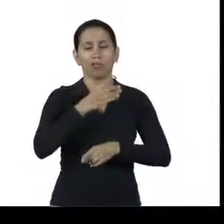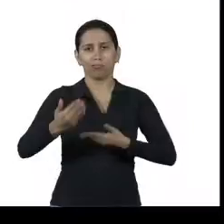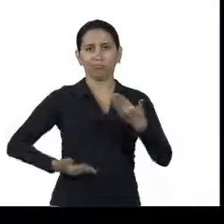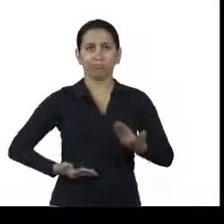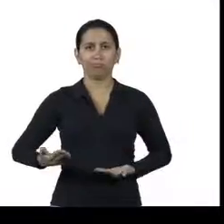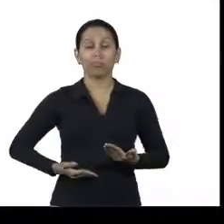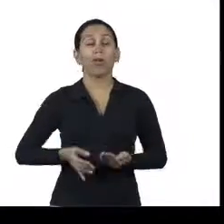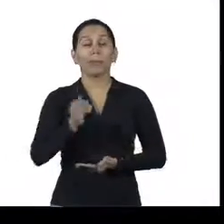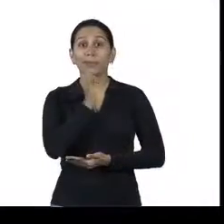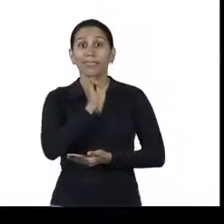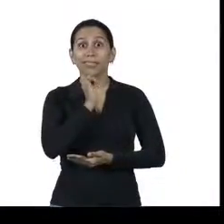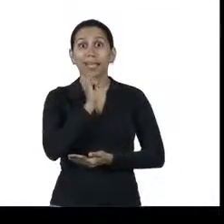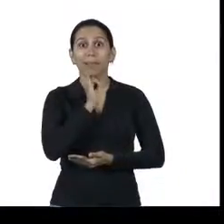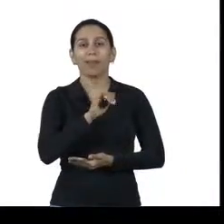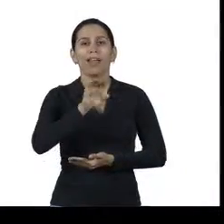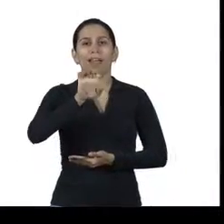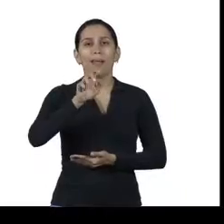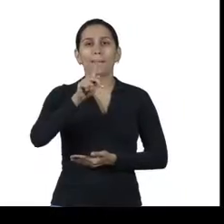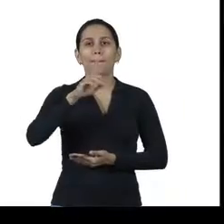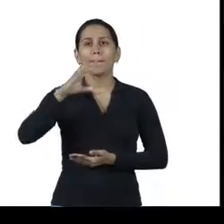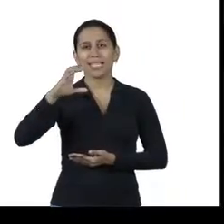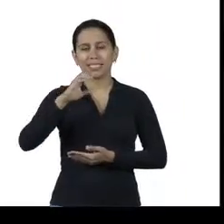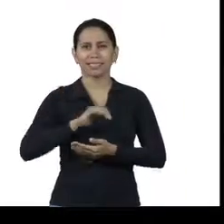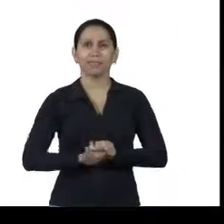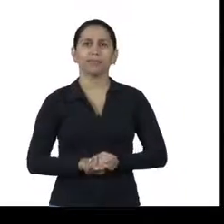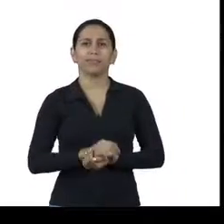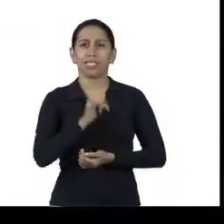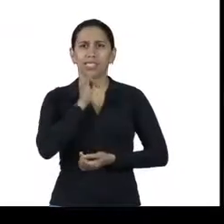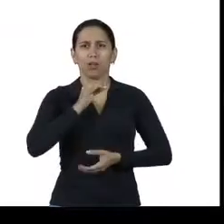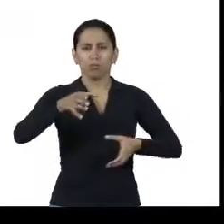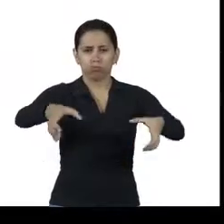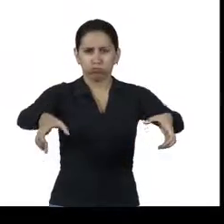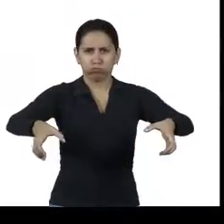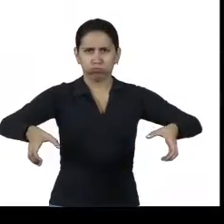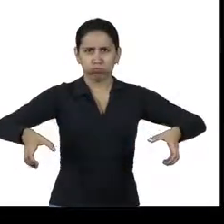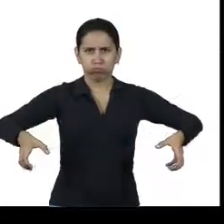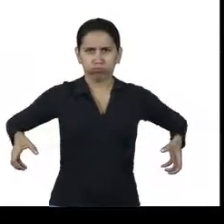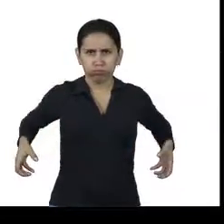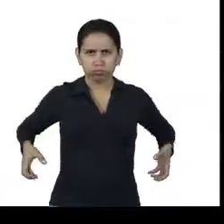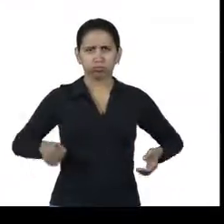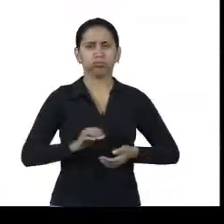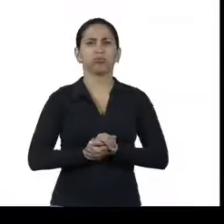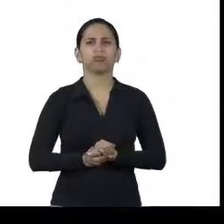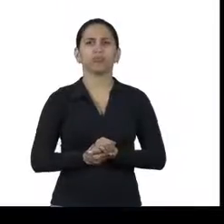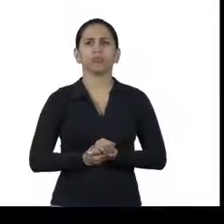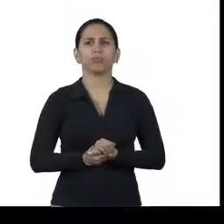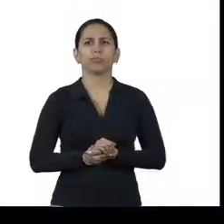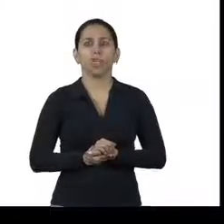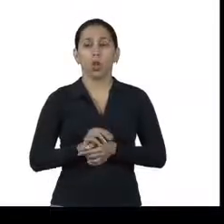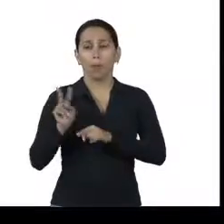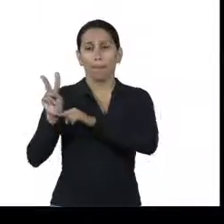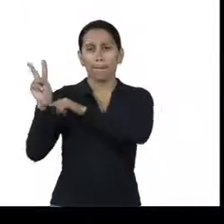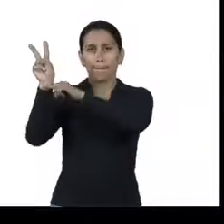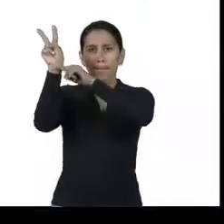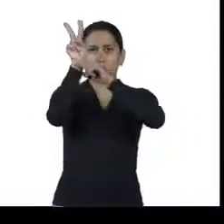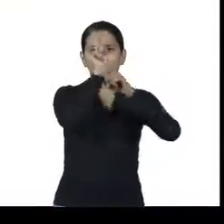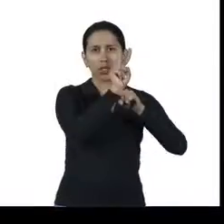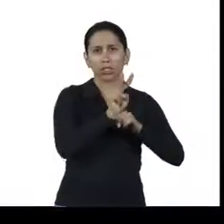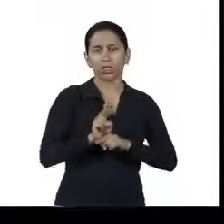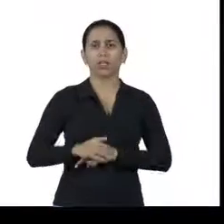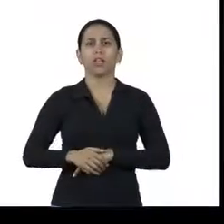os equipamentos de proteção coletiva. Operário. Corrimão e guarda-corpos, proteções em partes móveis de